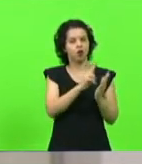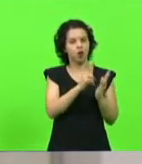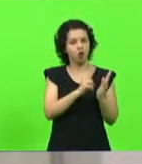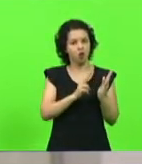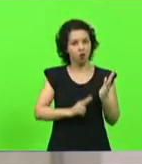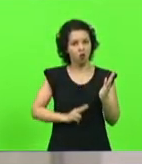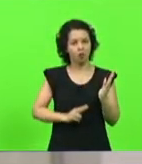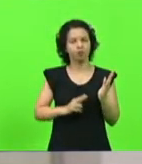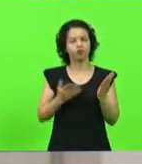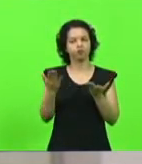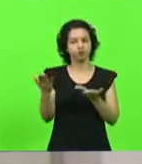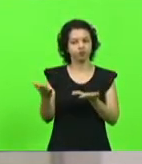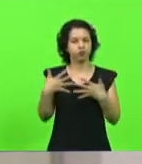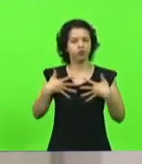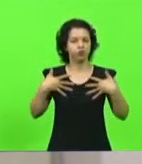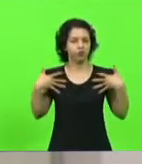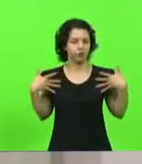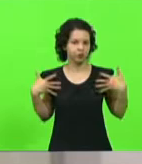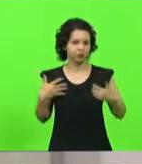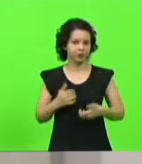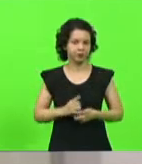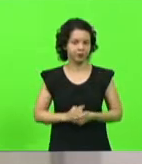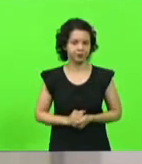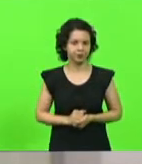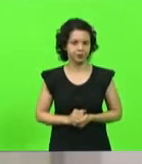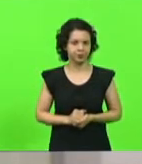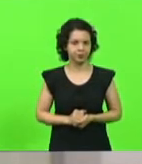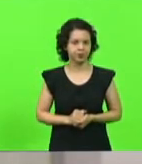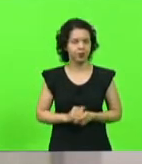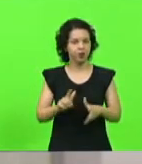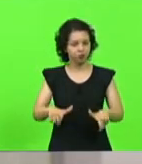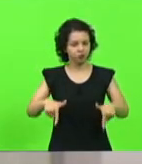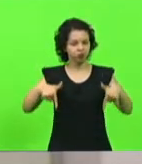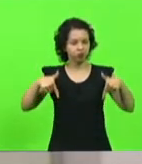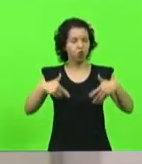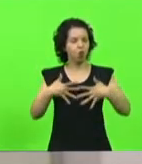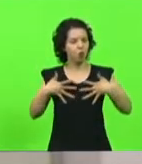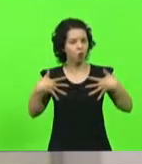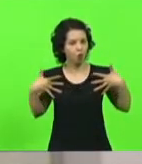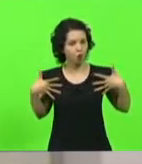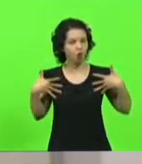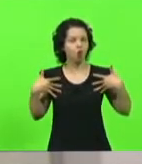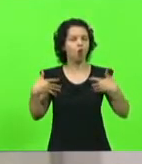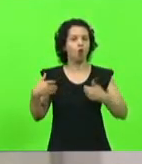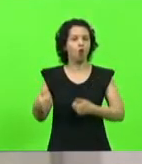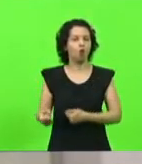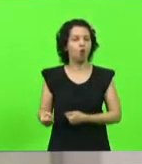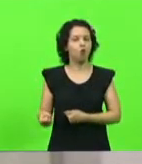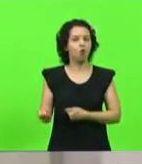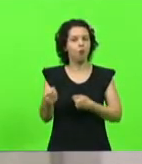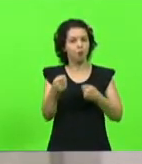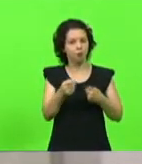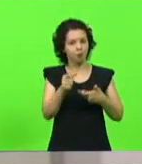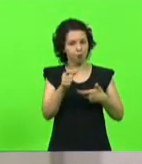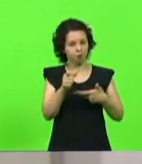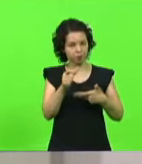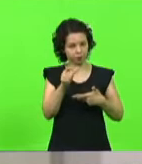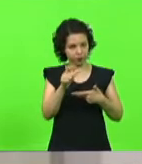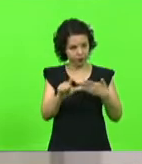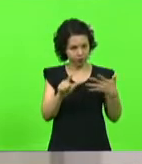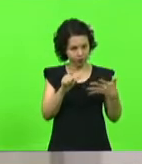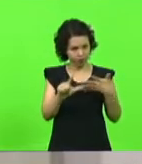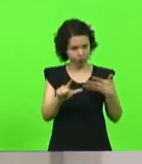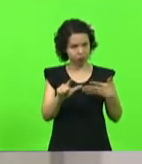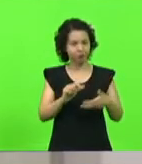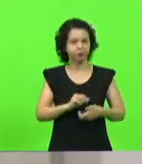dos homenageados, que na oportunidade receberam honrarias do Poder Legislativo. Momento seguinte, o senhor presidente convidou para fazerem uso